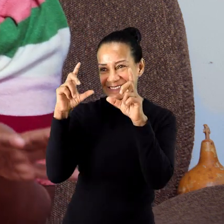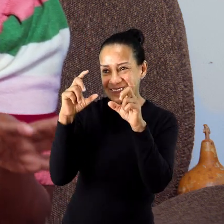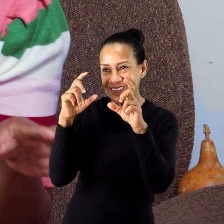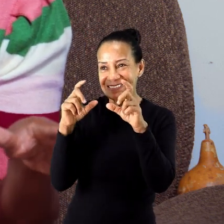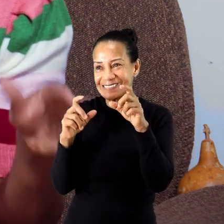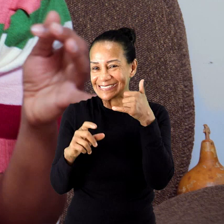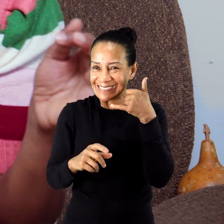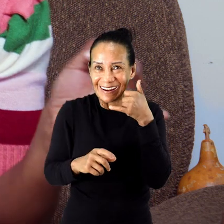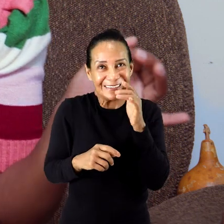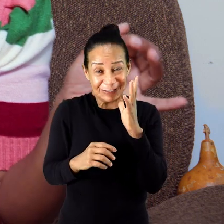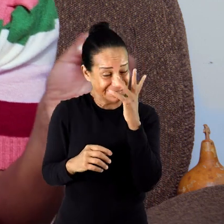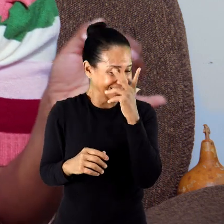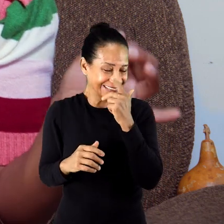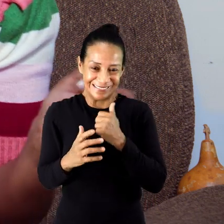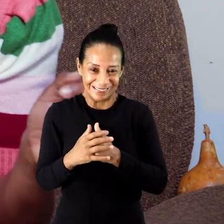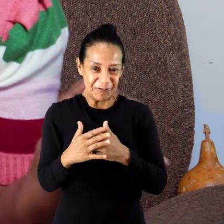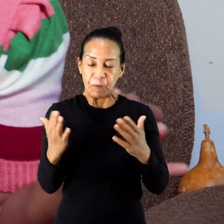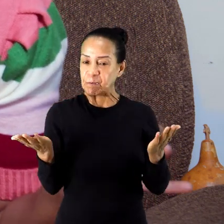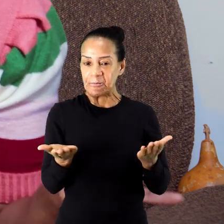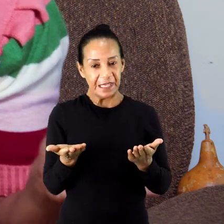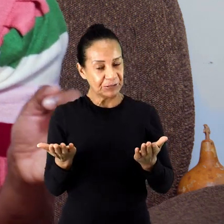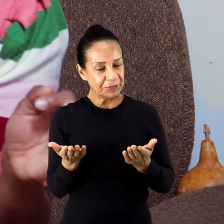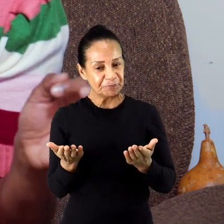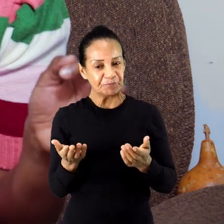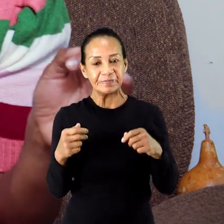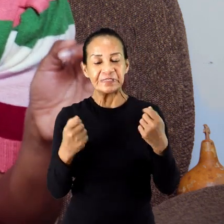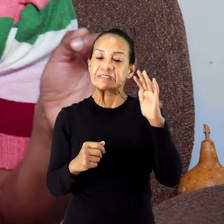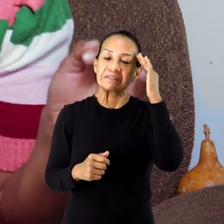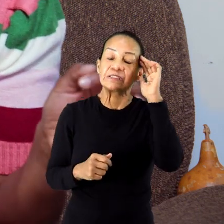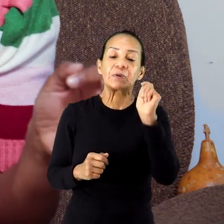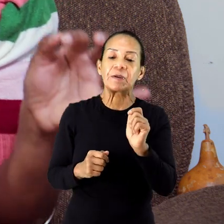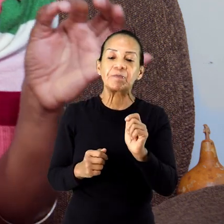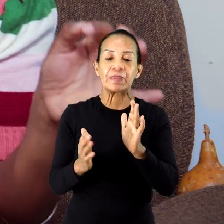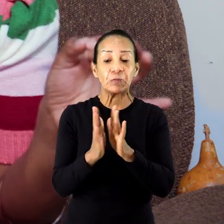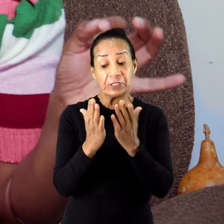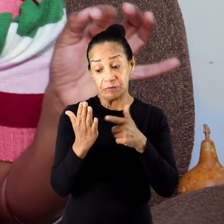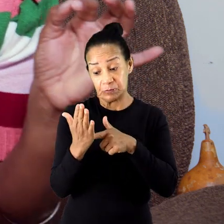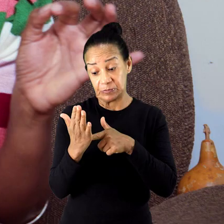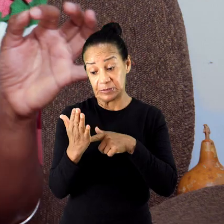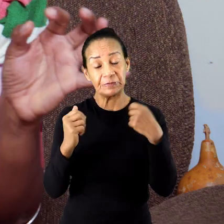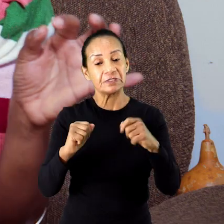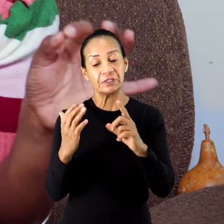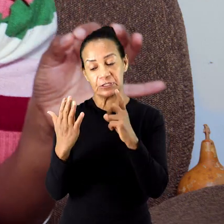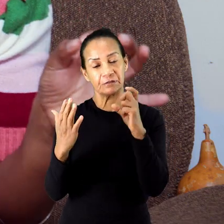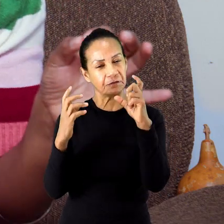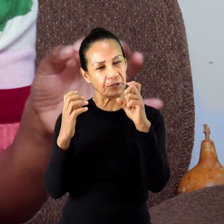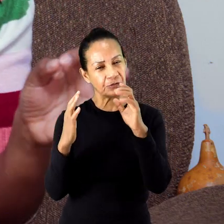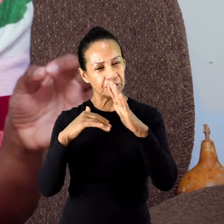né? A gente tirava uma foto no celular e achava que tava bonito, né? E a gente começa a entender que para o portfólio a gente precisa de